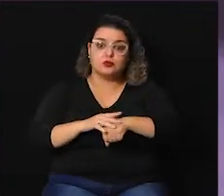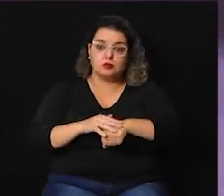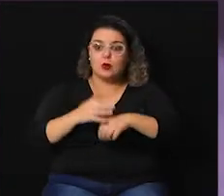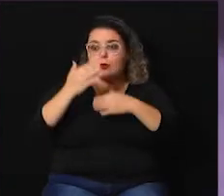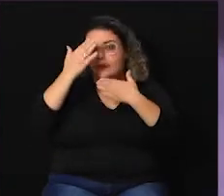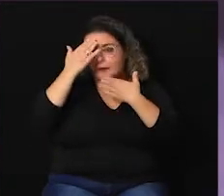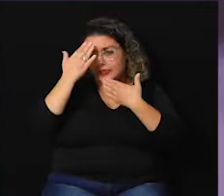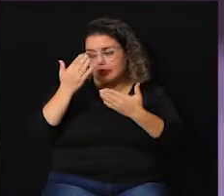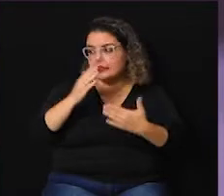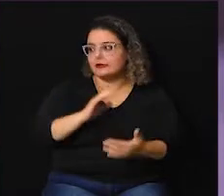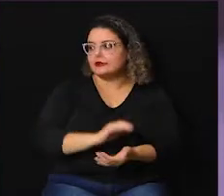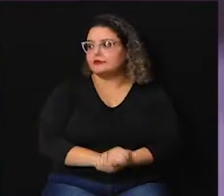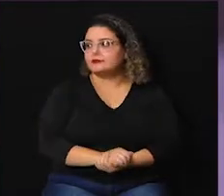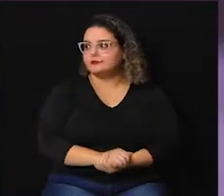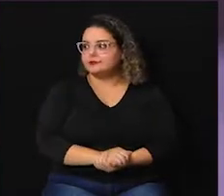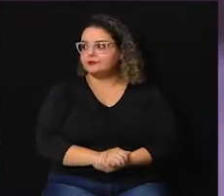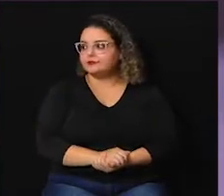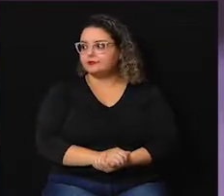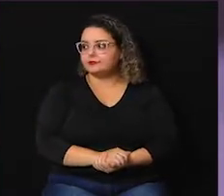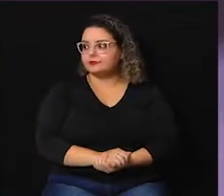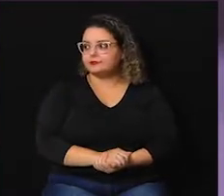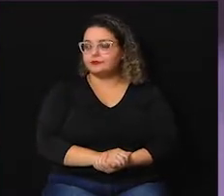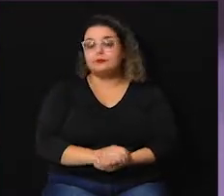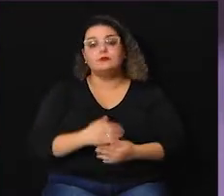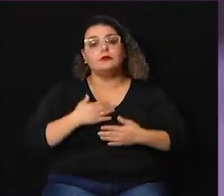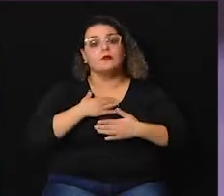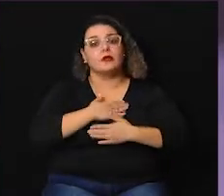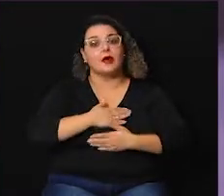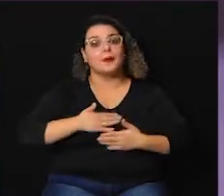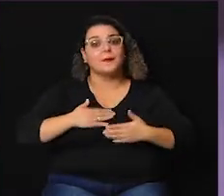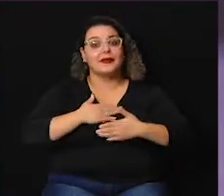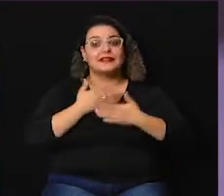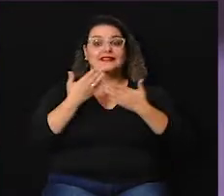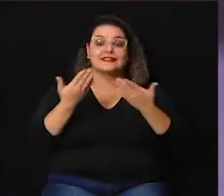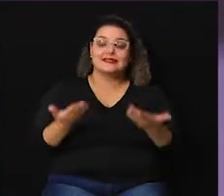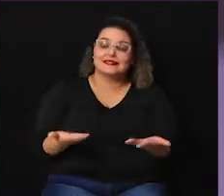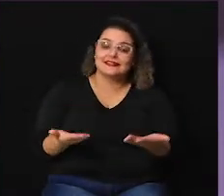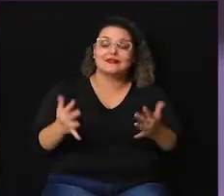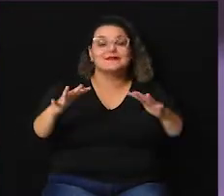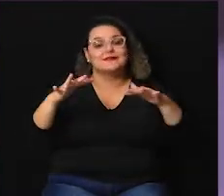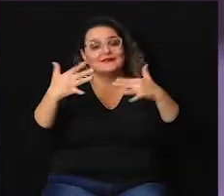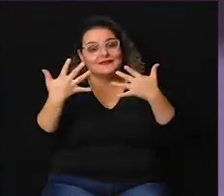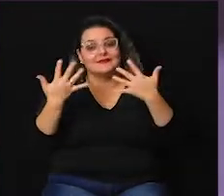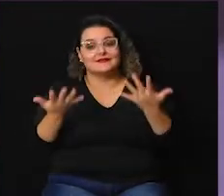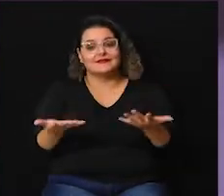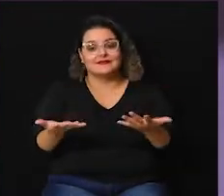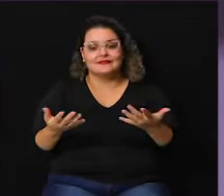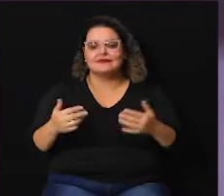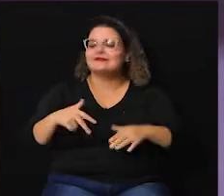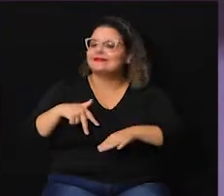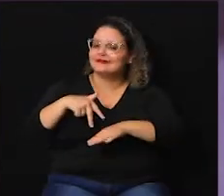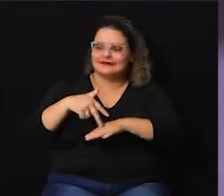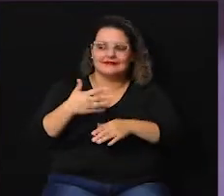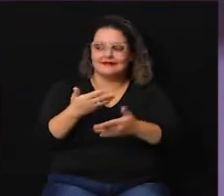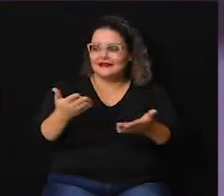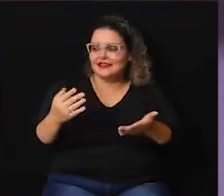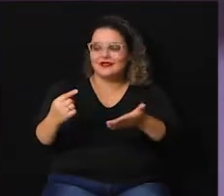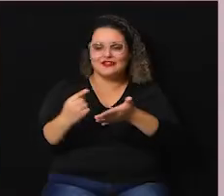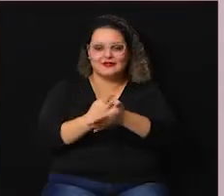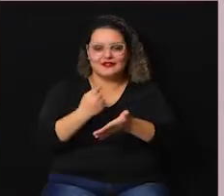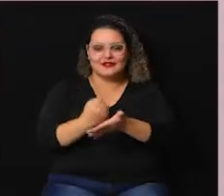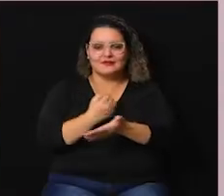Muito obrigada, viu? Olha, é um prazer estar com você, com a sua audiência, e eu estou à disposição das suas